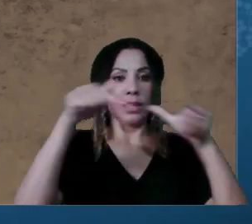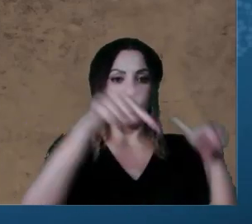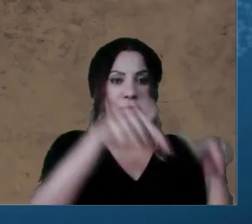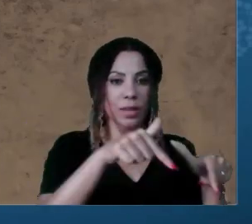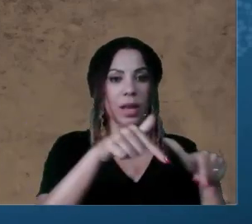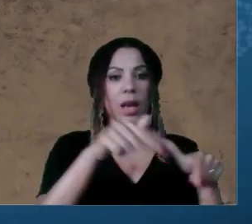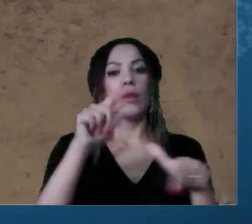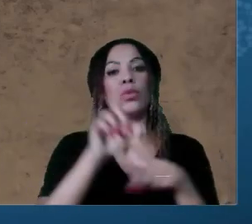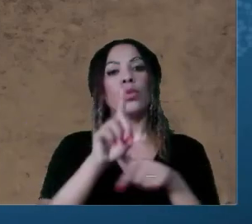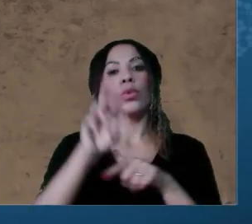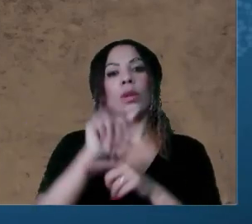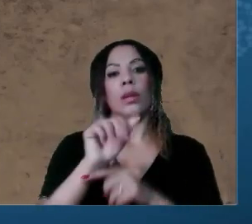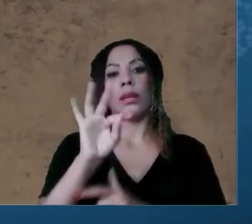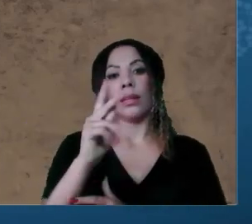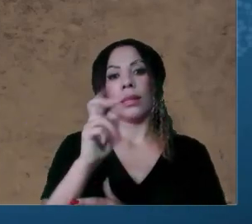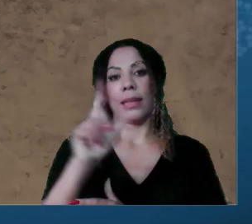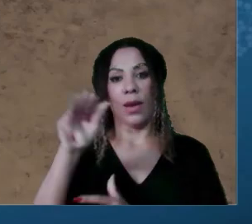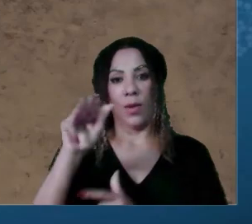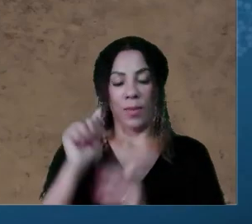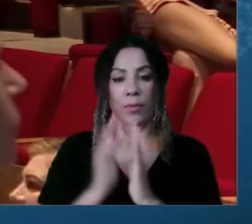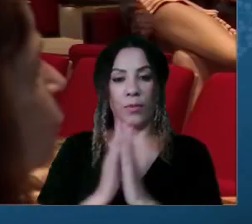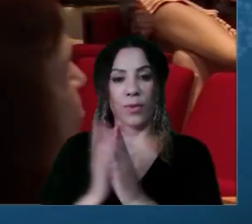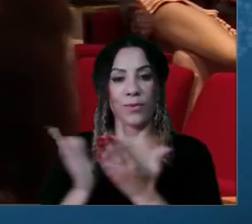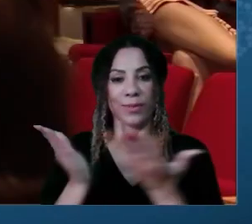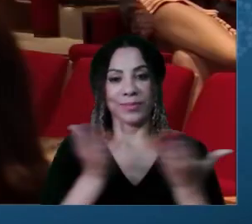doutora Thelma, por favor.